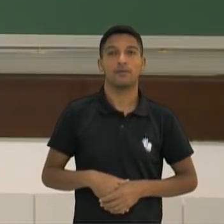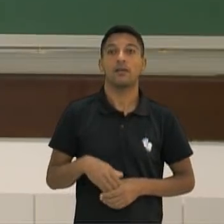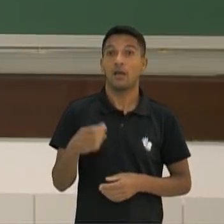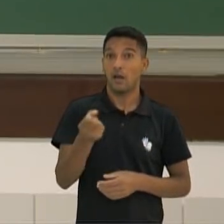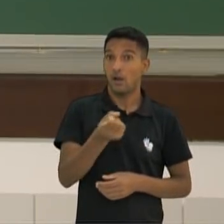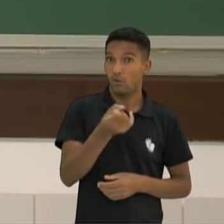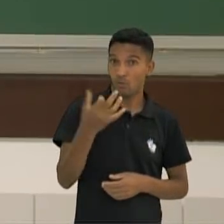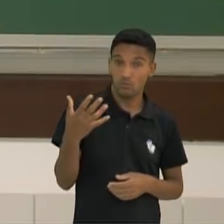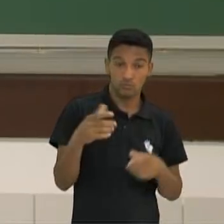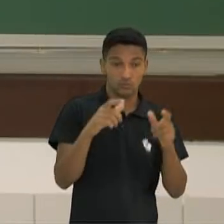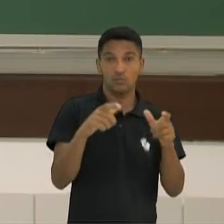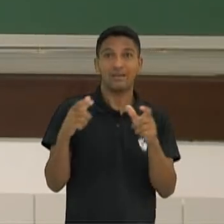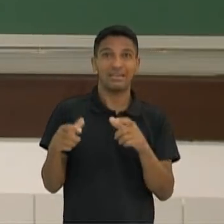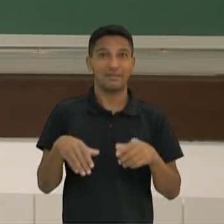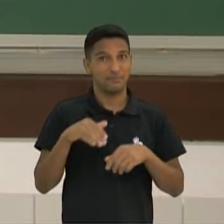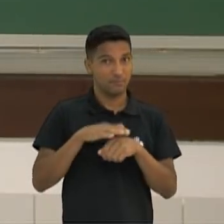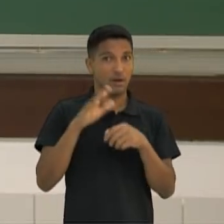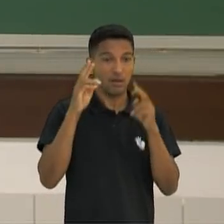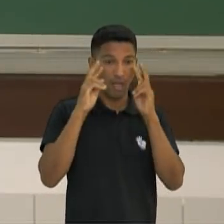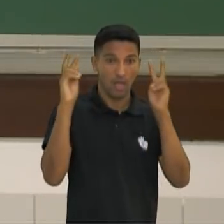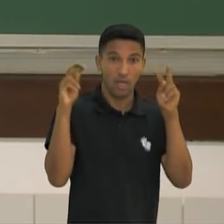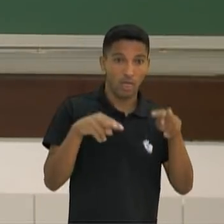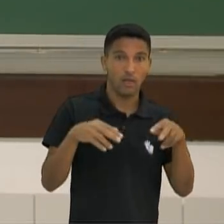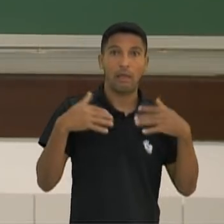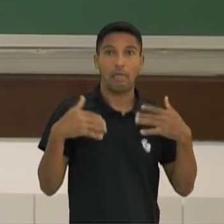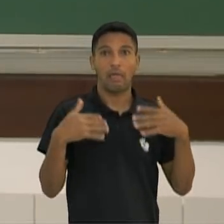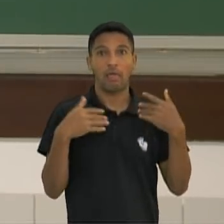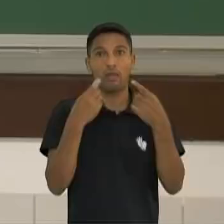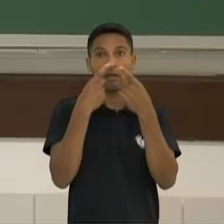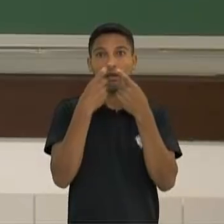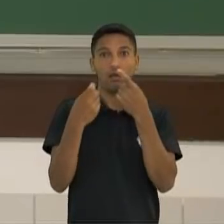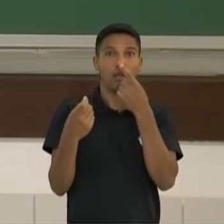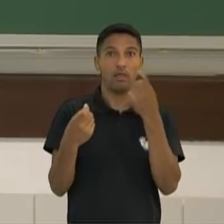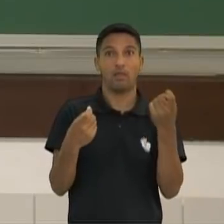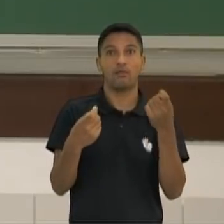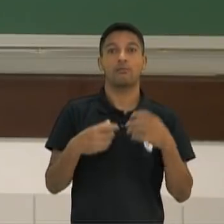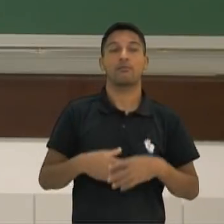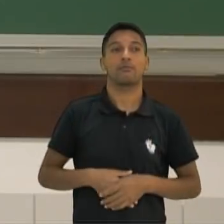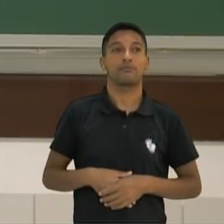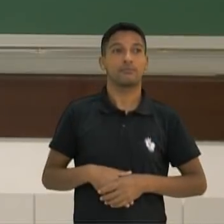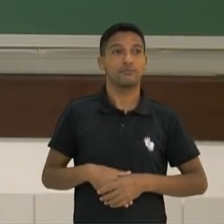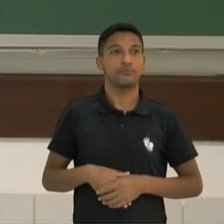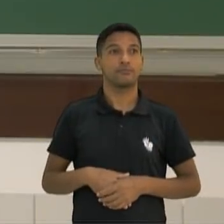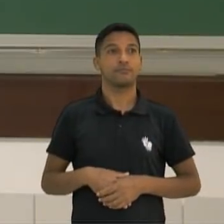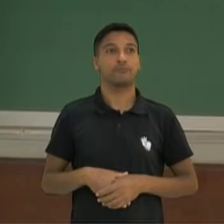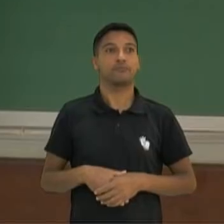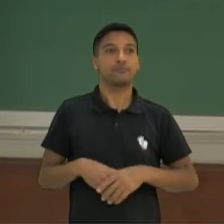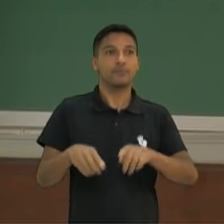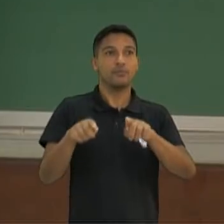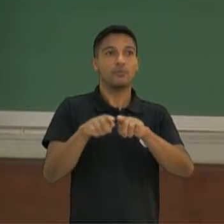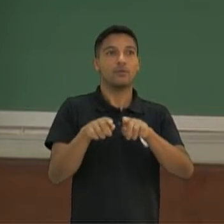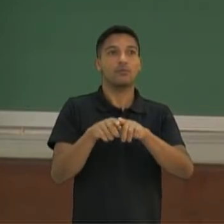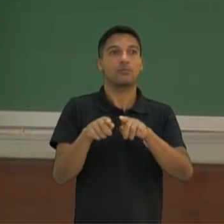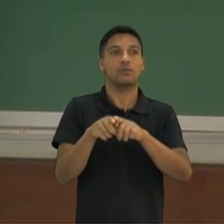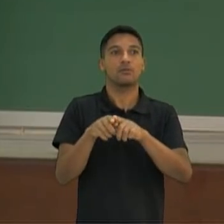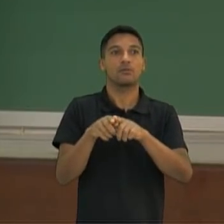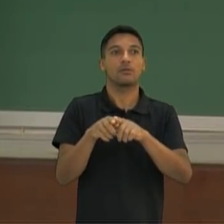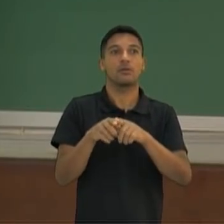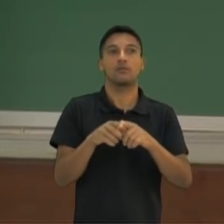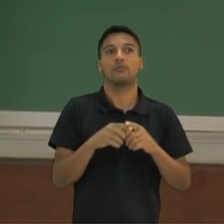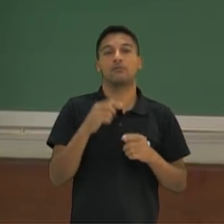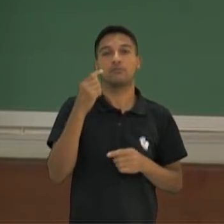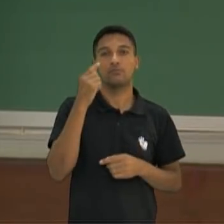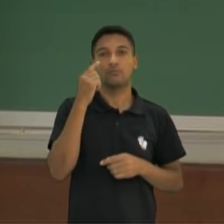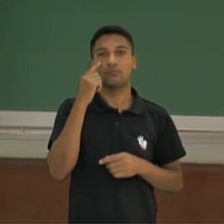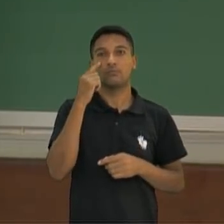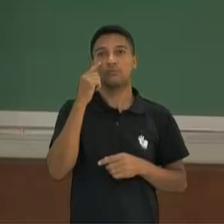muito mais visual do que em outros. Dentro também do Banco Mundial, outra análise mostra que 70% das águas